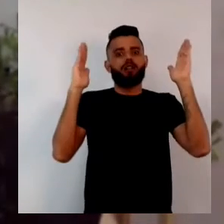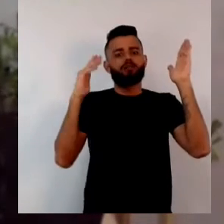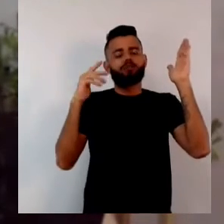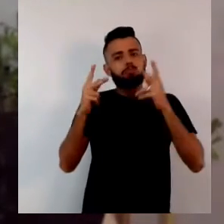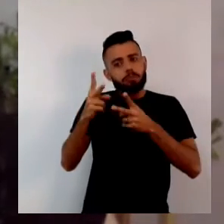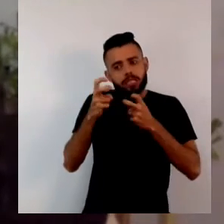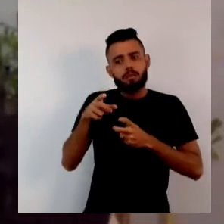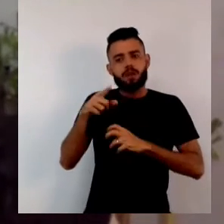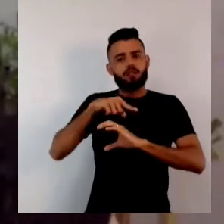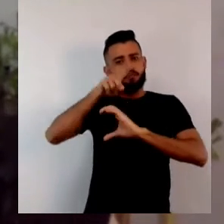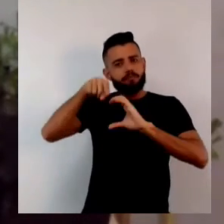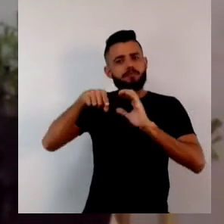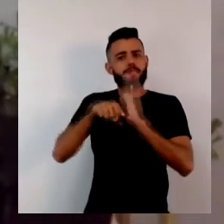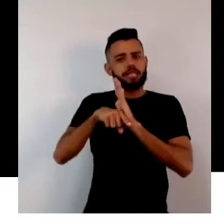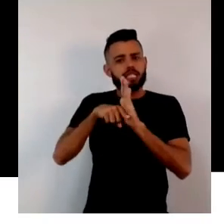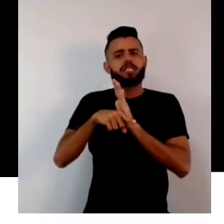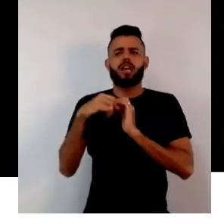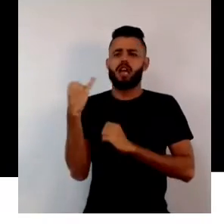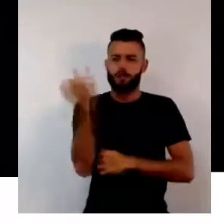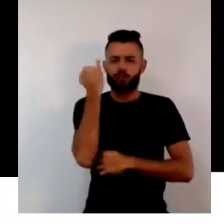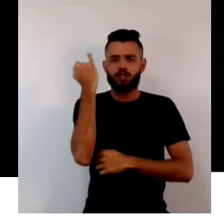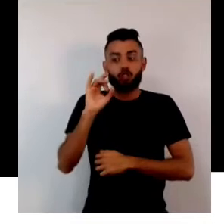só a ciência na área da saúde.